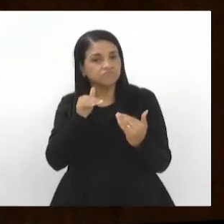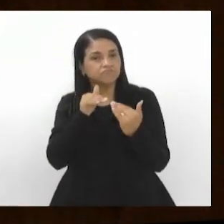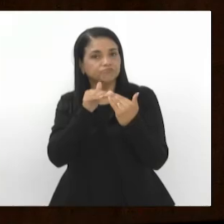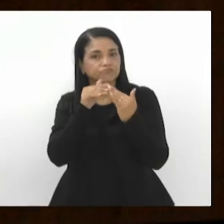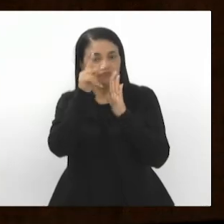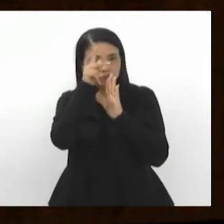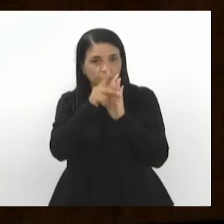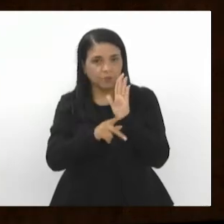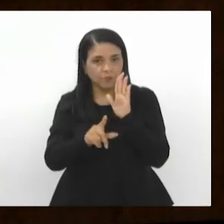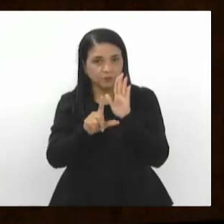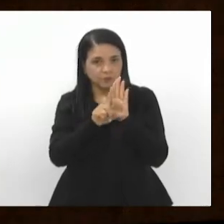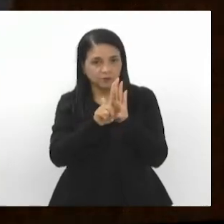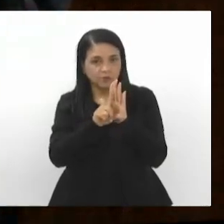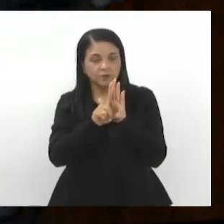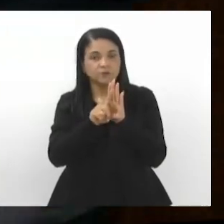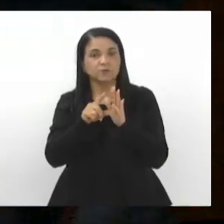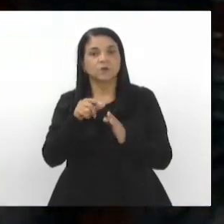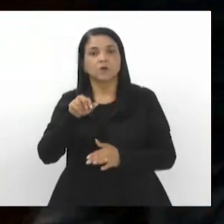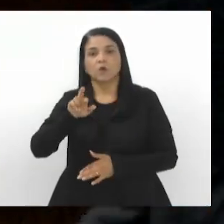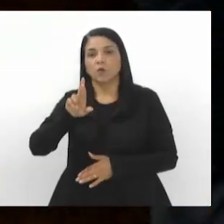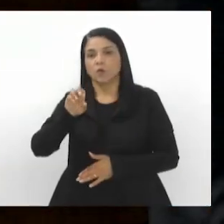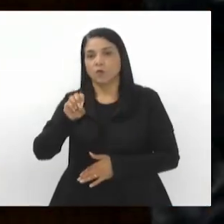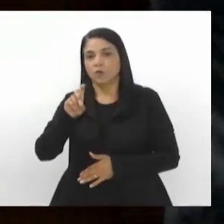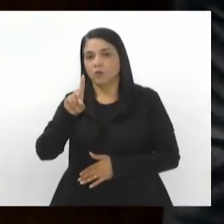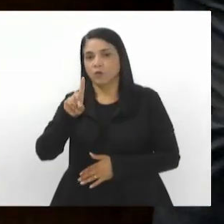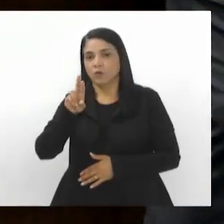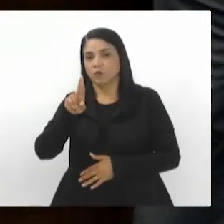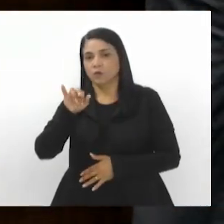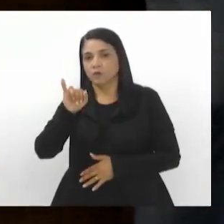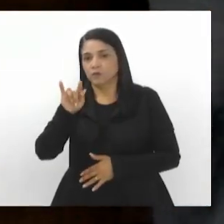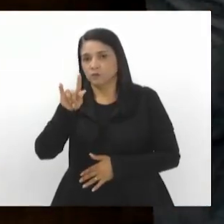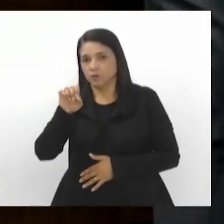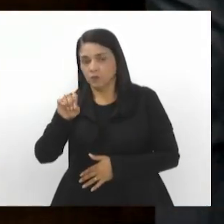projeto do deputado Rodrigo Pacheco,